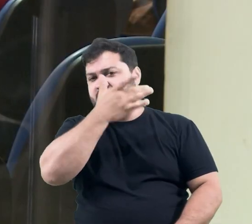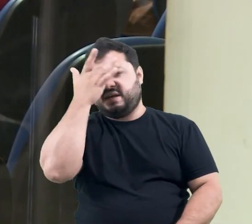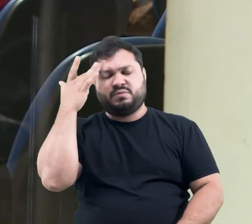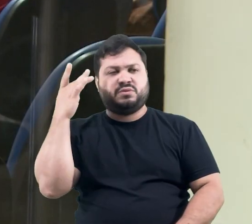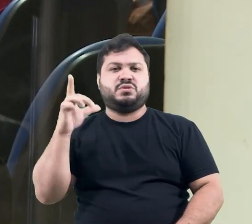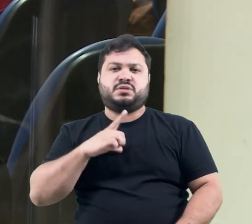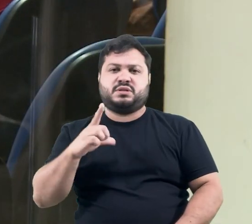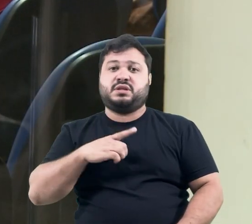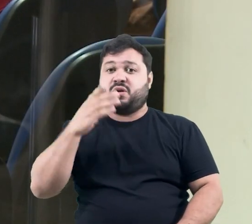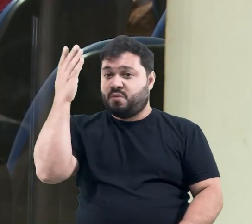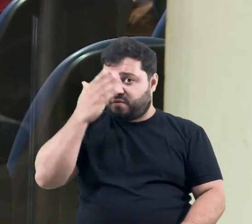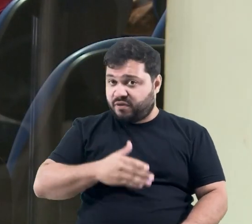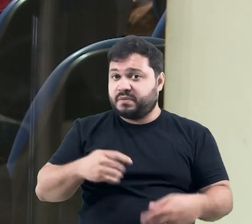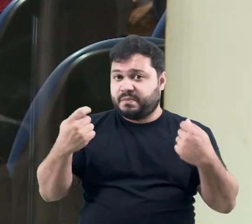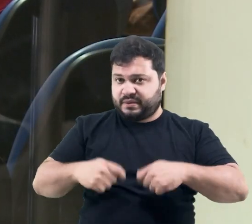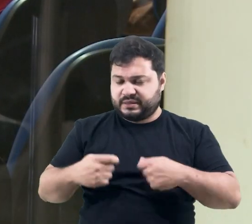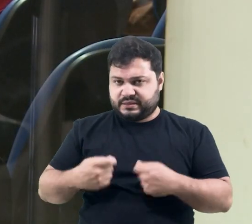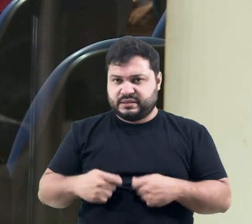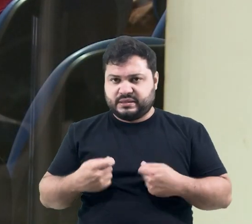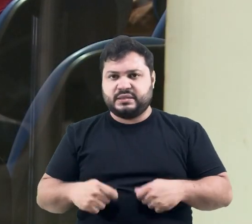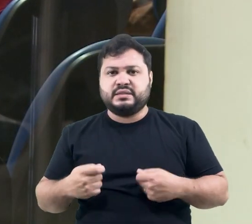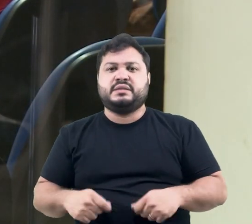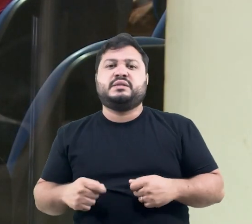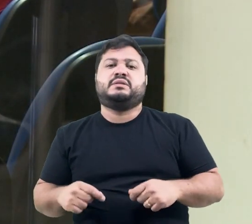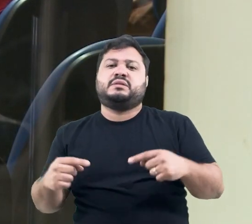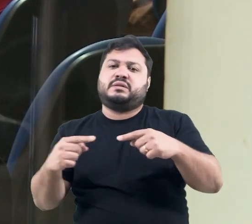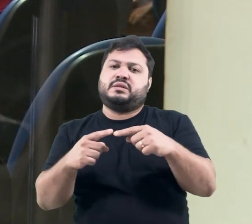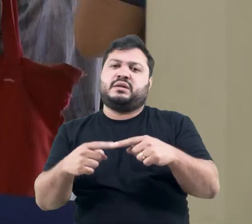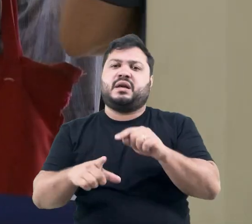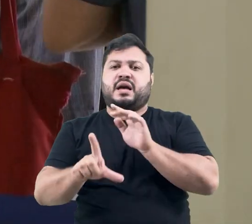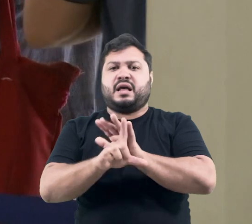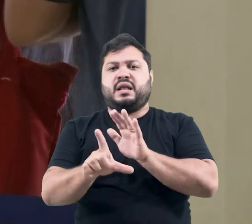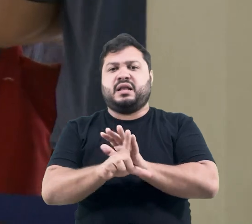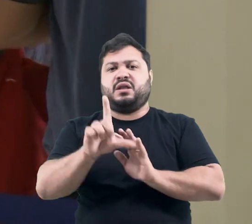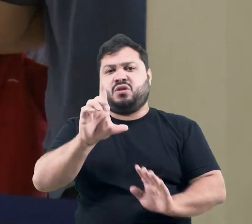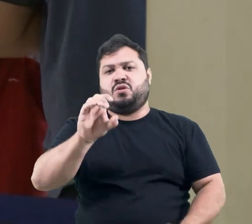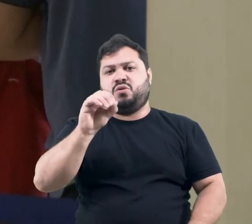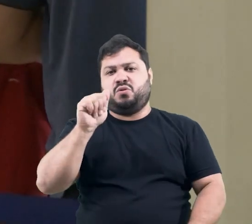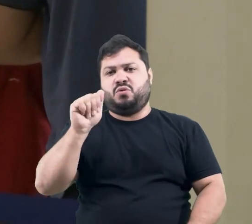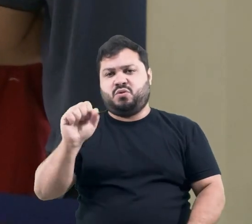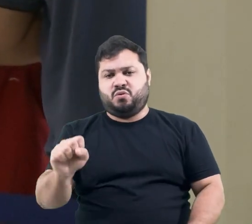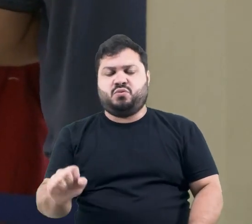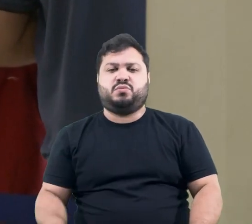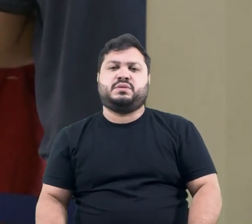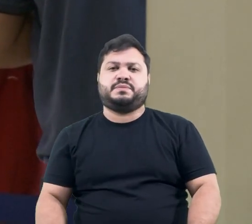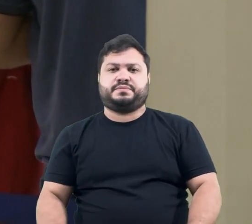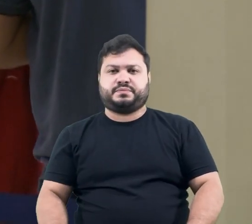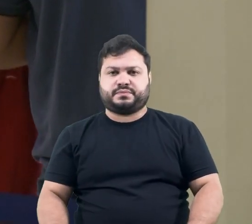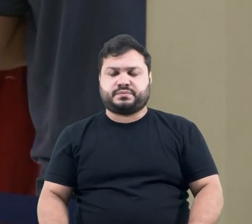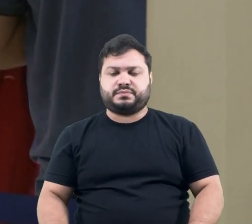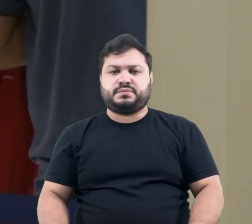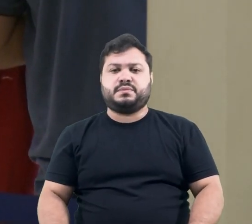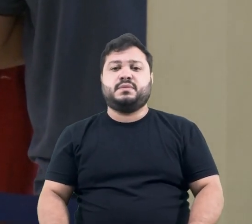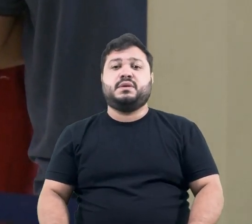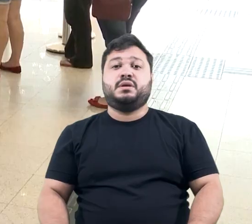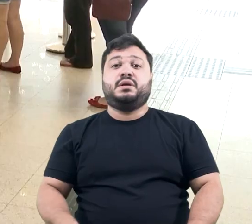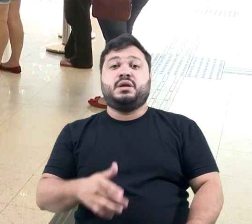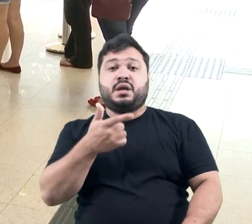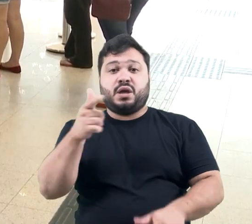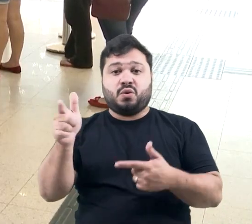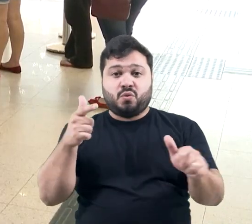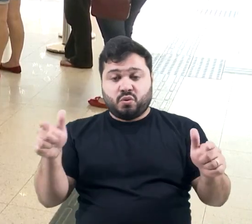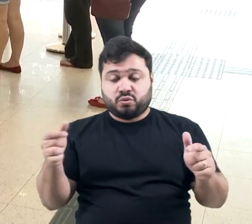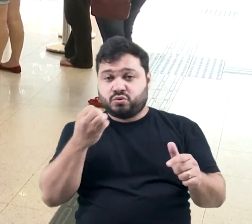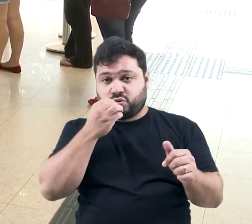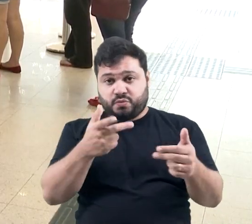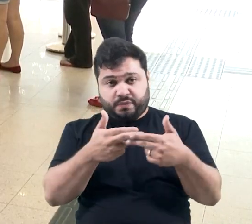às pessoas comprovadamente necessitadas e enquadradas na Lei Orgânica da Assistência Social, a LOAS. Em